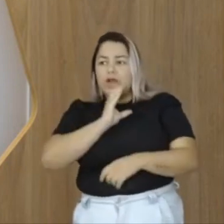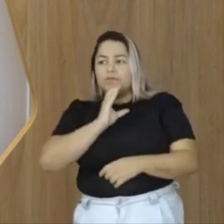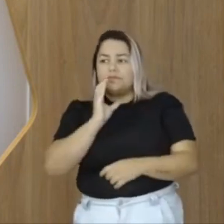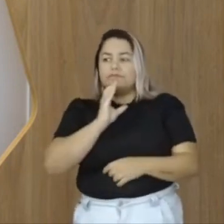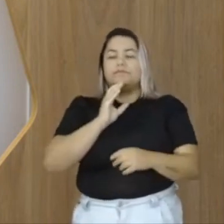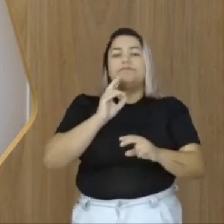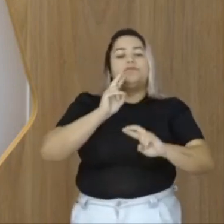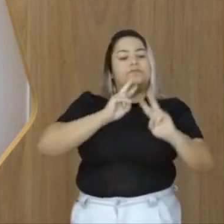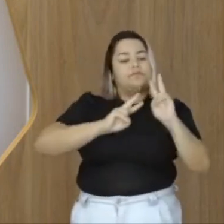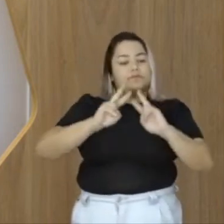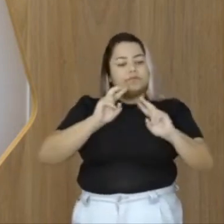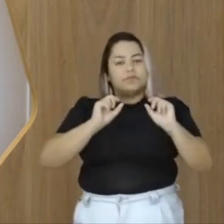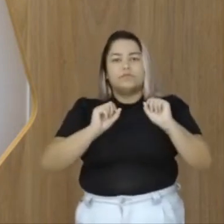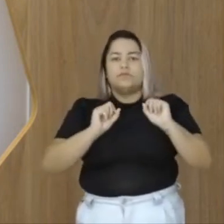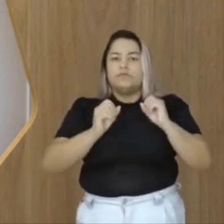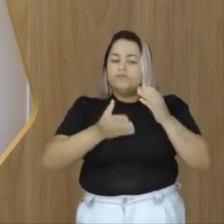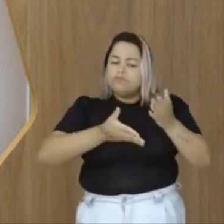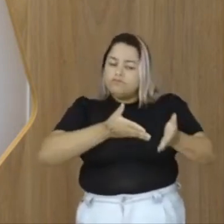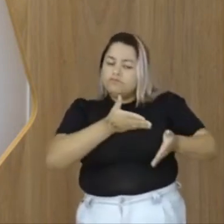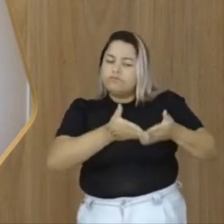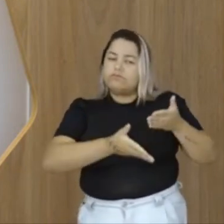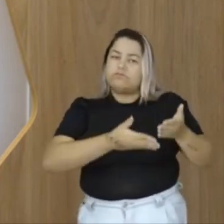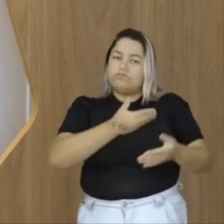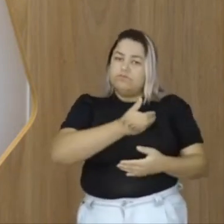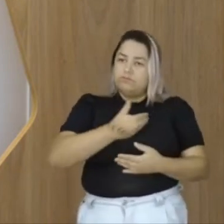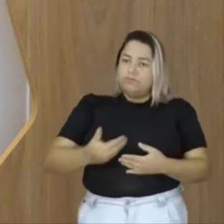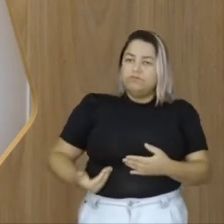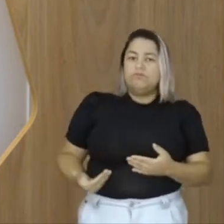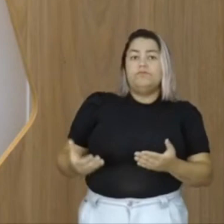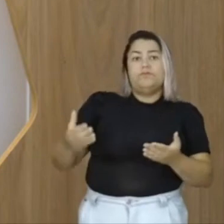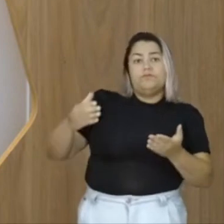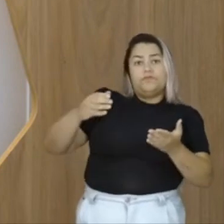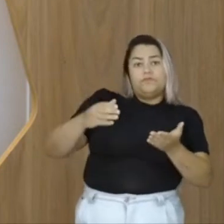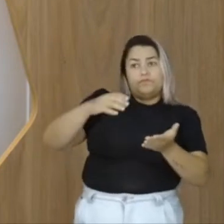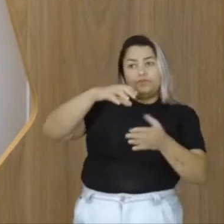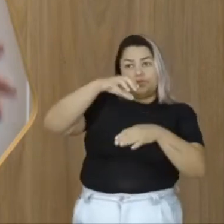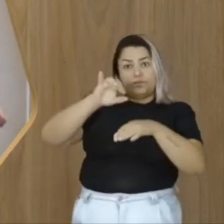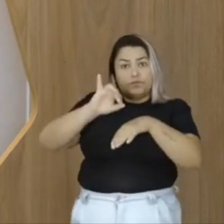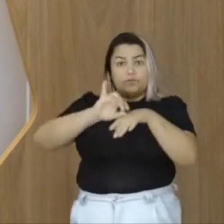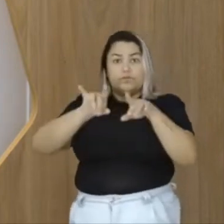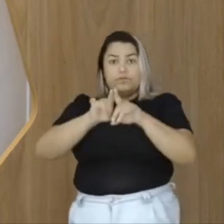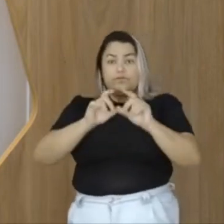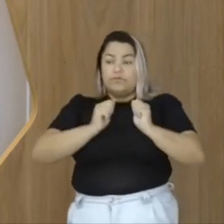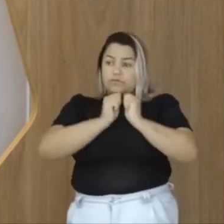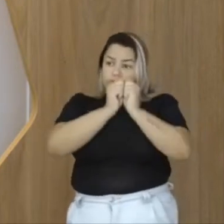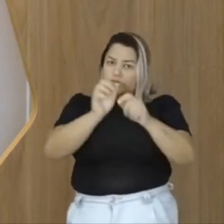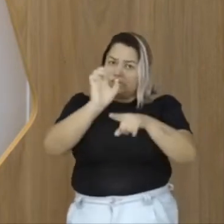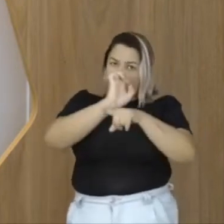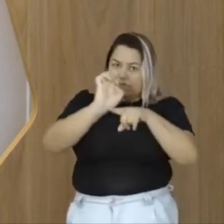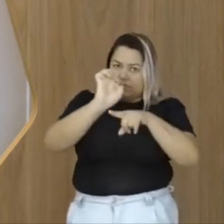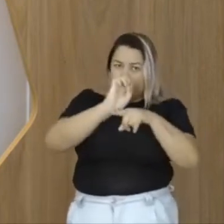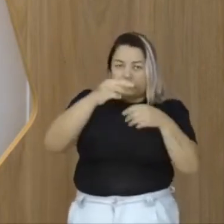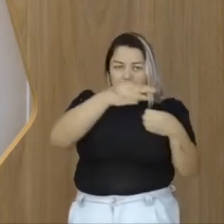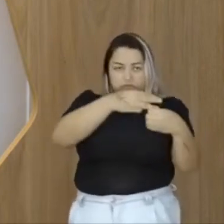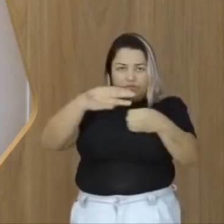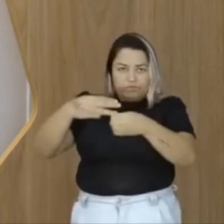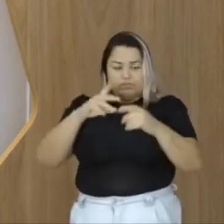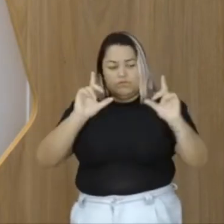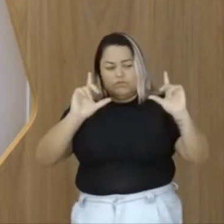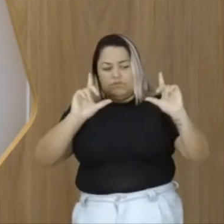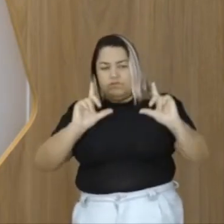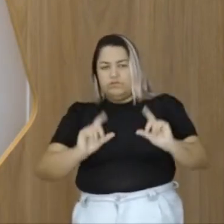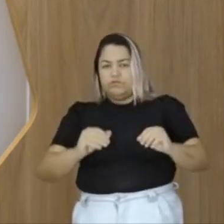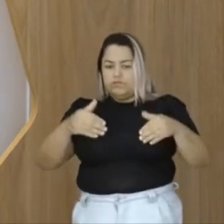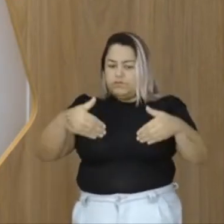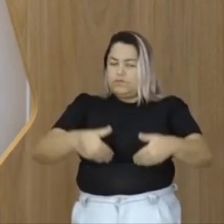que estamos falando de uma política centralizada, juntamente com estados e municípios, na diminuição, principalmente